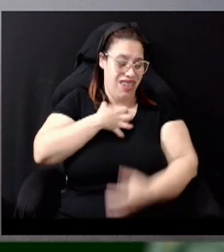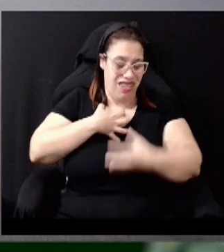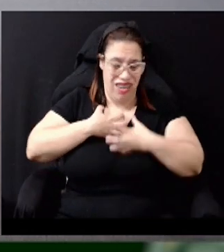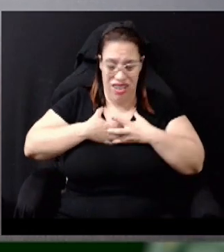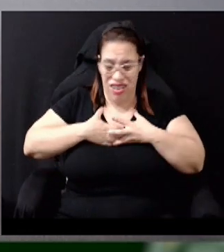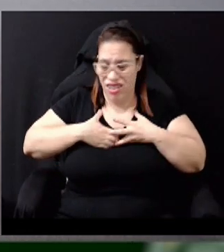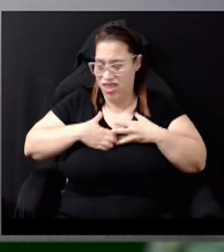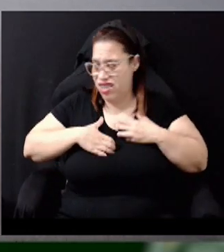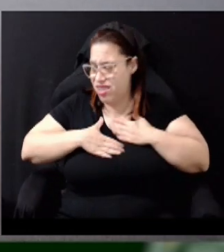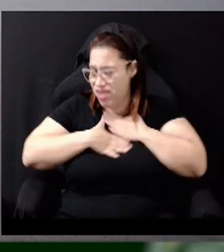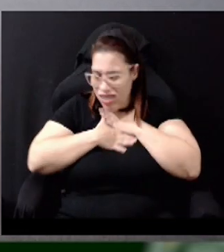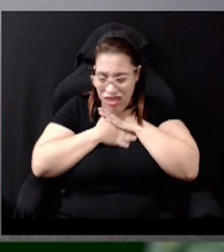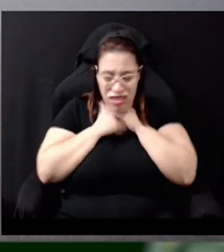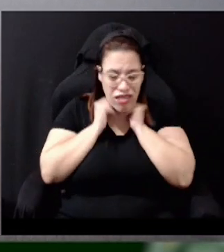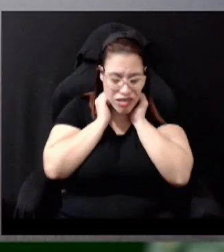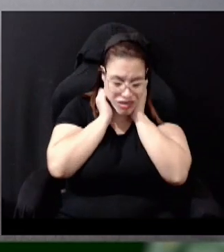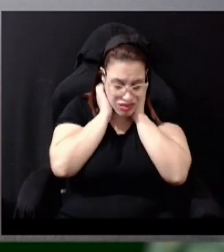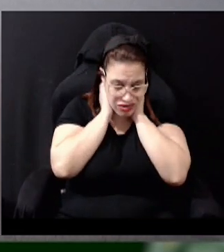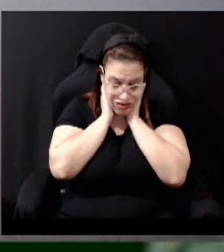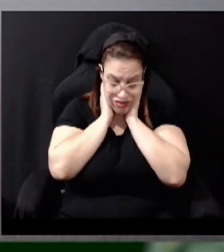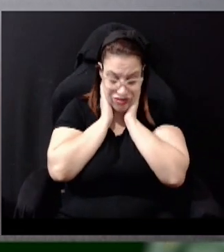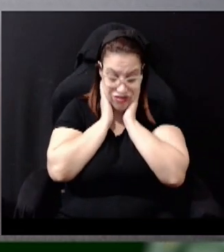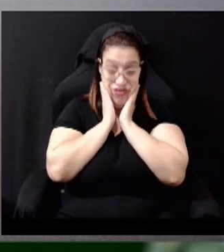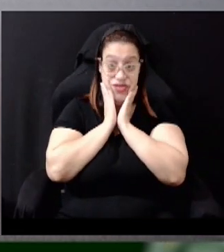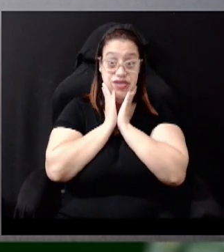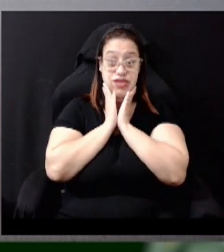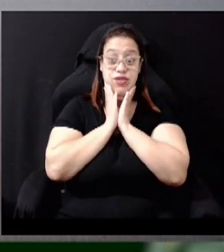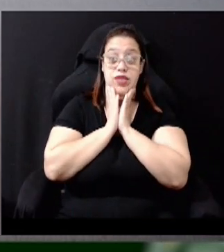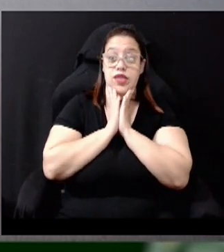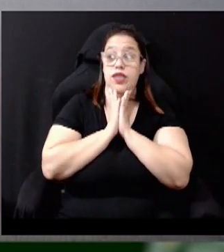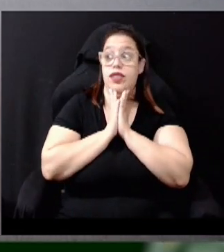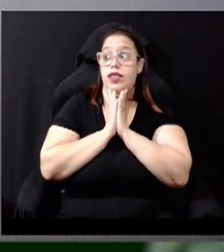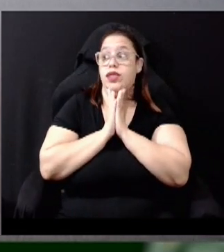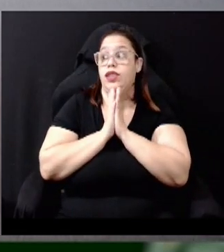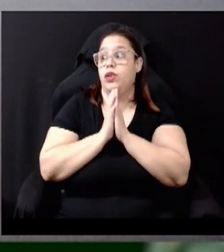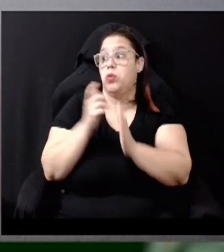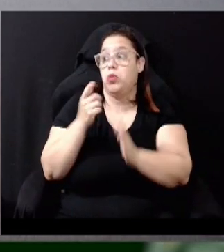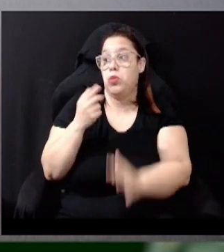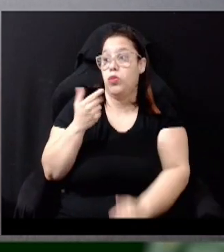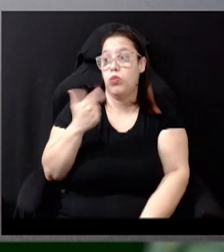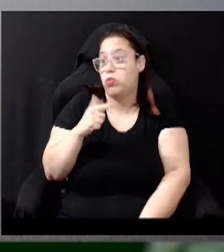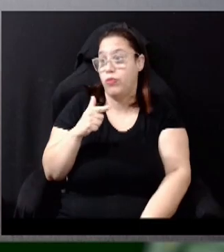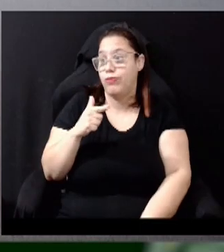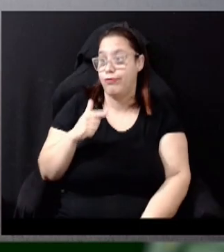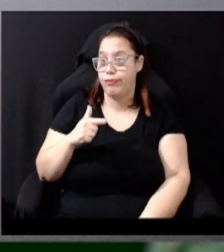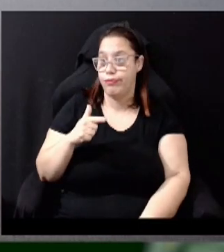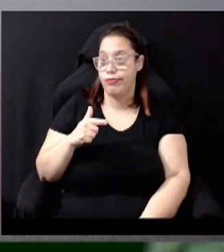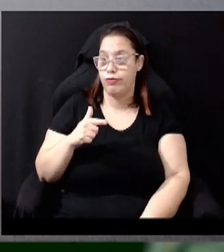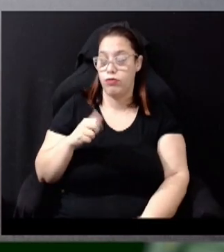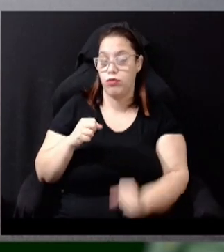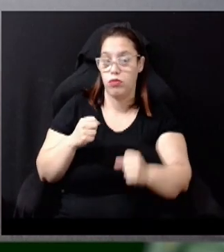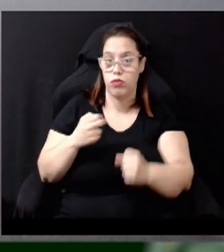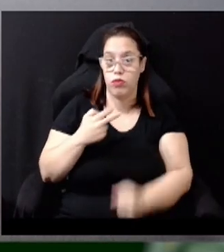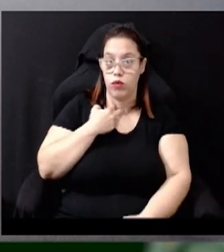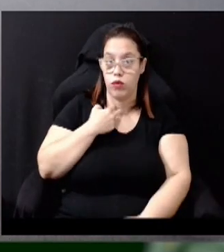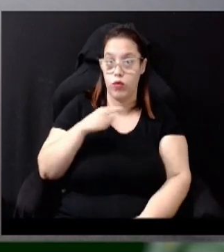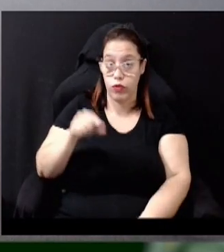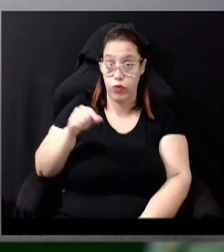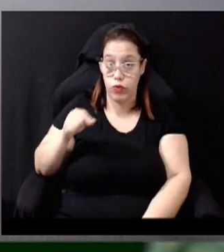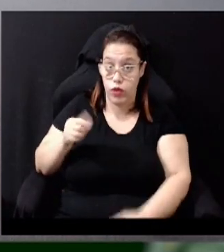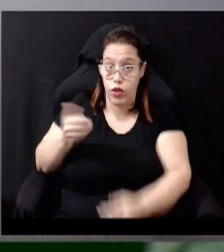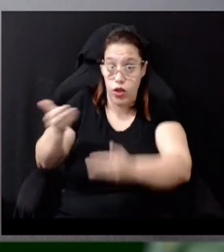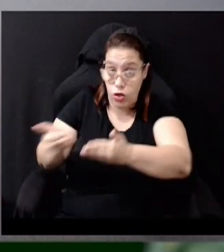a fobia de ficar sem o equipamento. Então a gente ficou muito atento a perceber, chamávamos esses alunos,